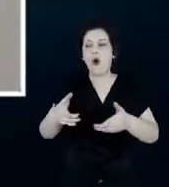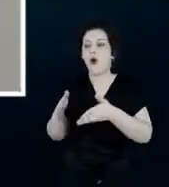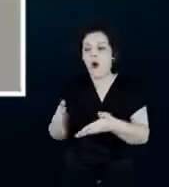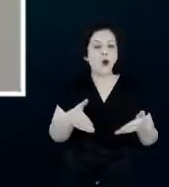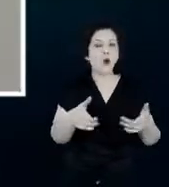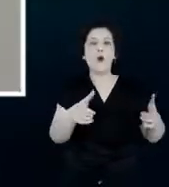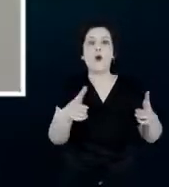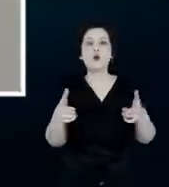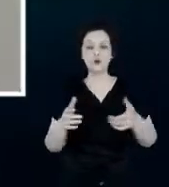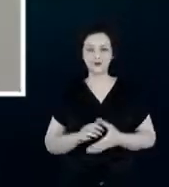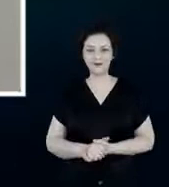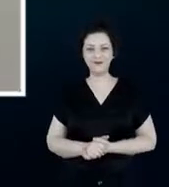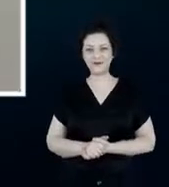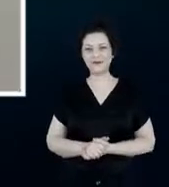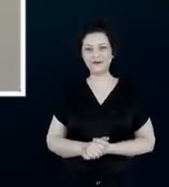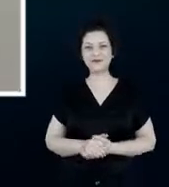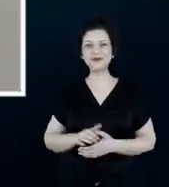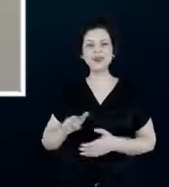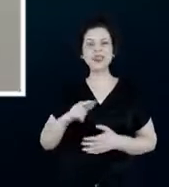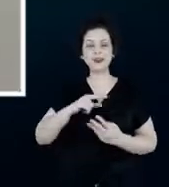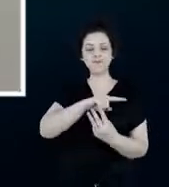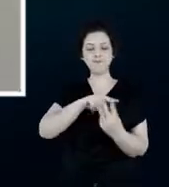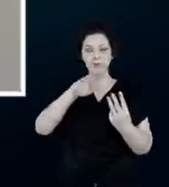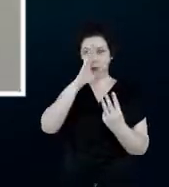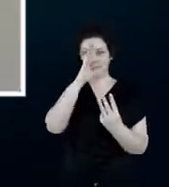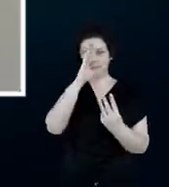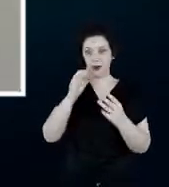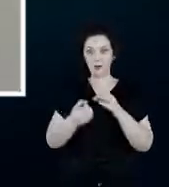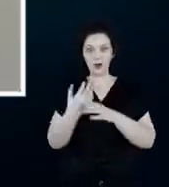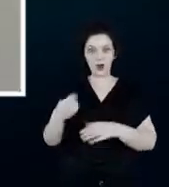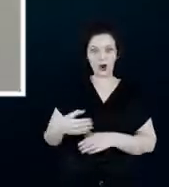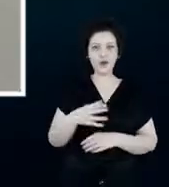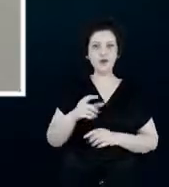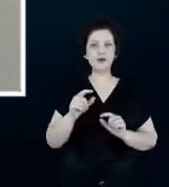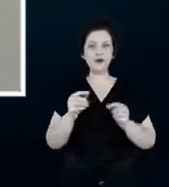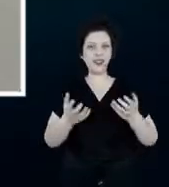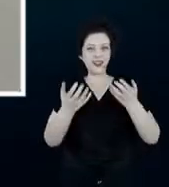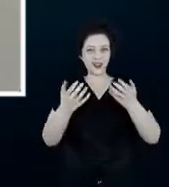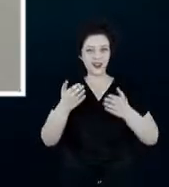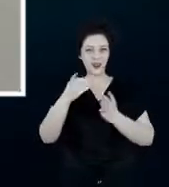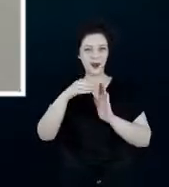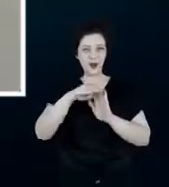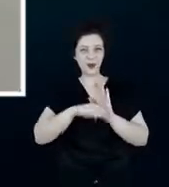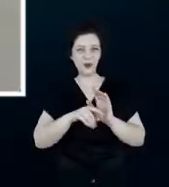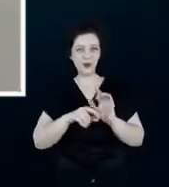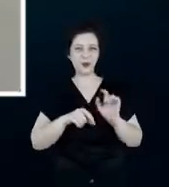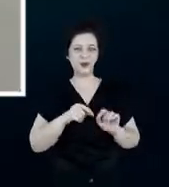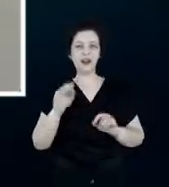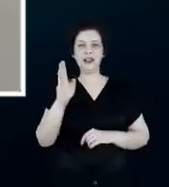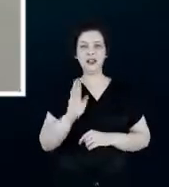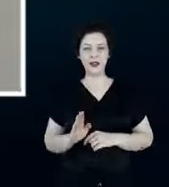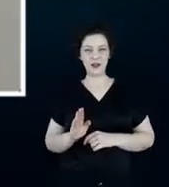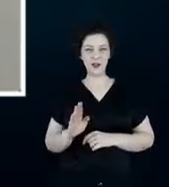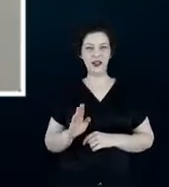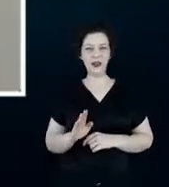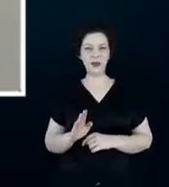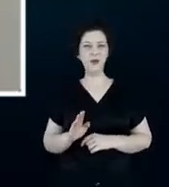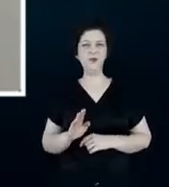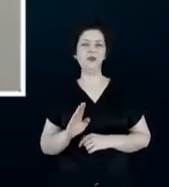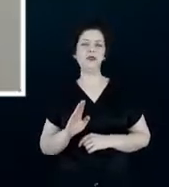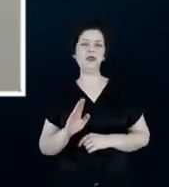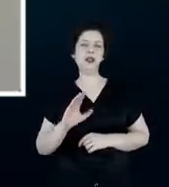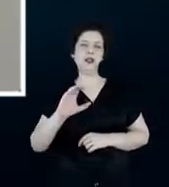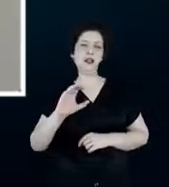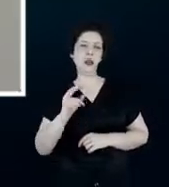tem um tripé, né, na inovação, que até a gente destacou no programa nas diretrizes do Programa Nacional de Hidrogênio, que é